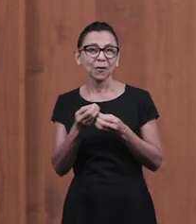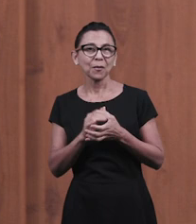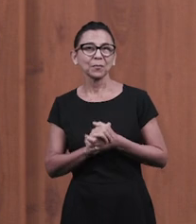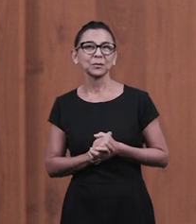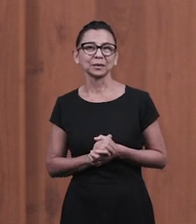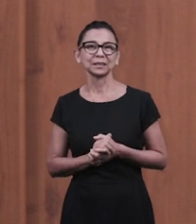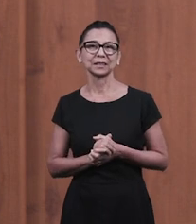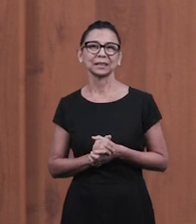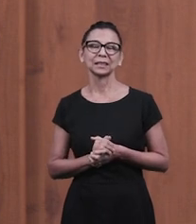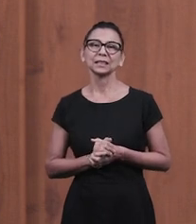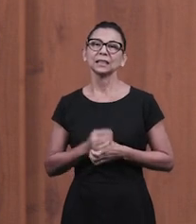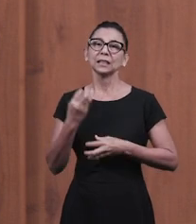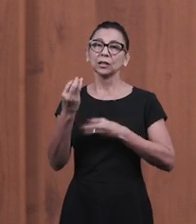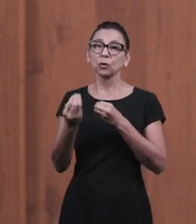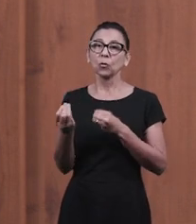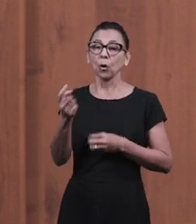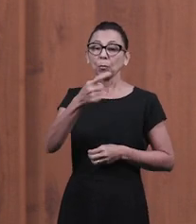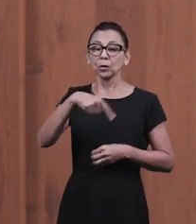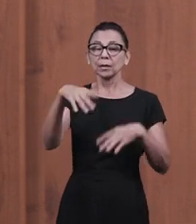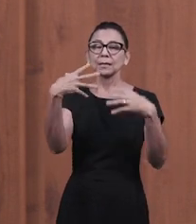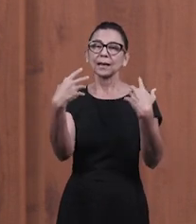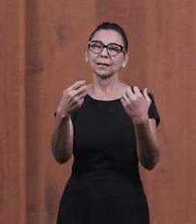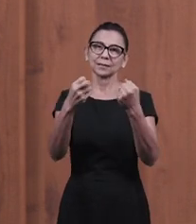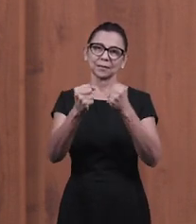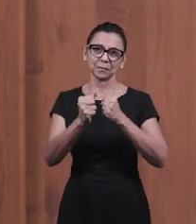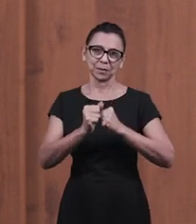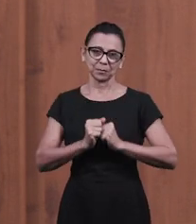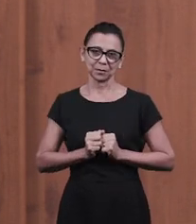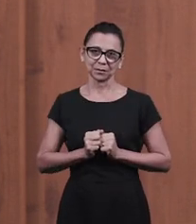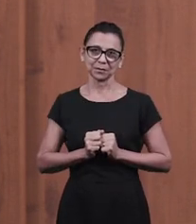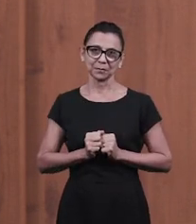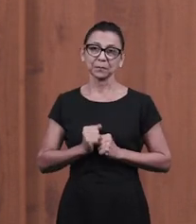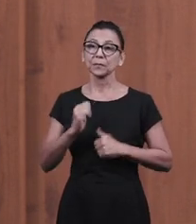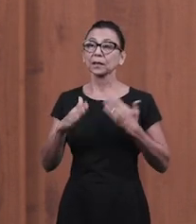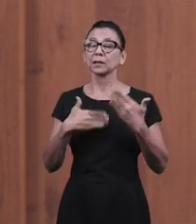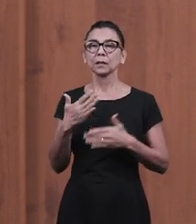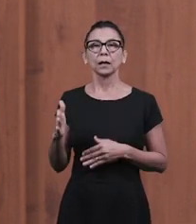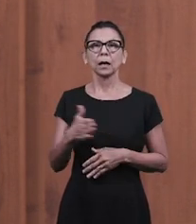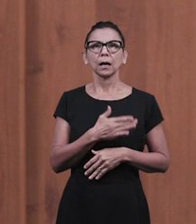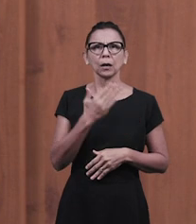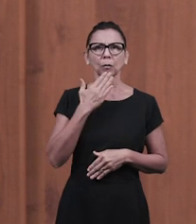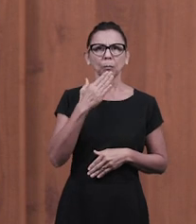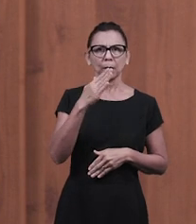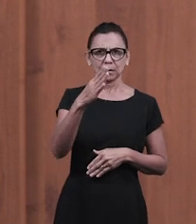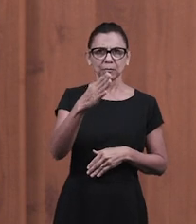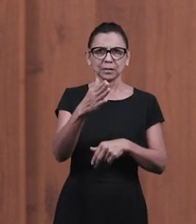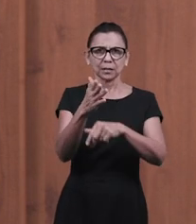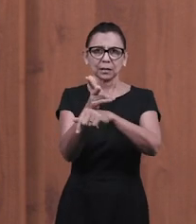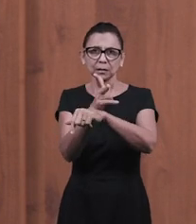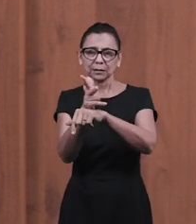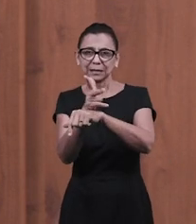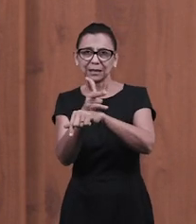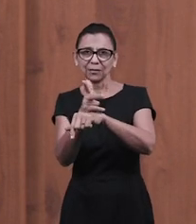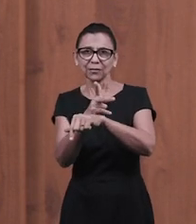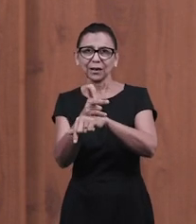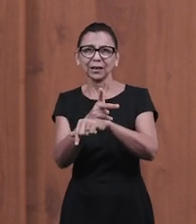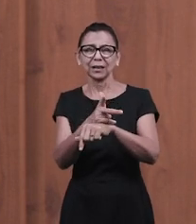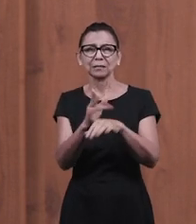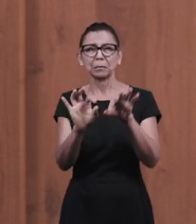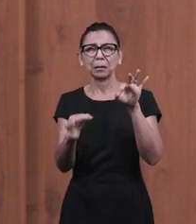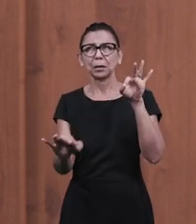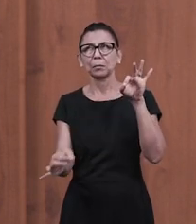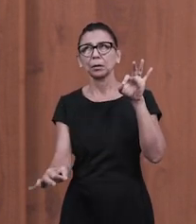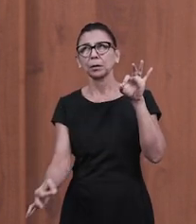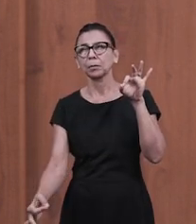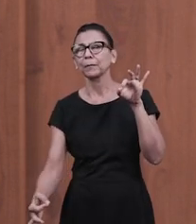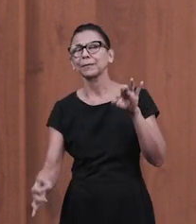ele foi considerado como recebido por nós. Isso nos alegra muito. Eu só peço que quando você gravar o vídeo, por favor, não grave